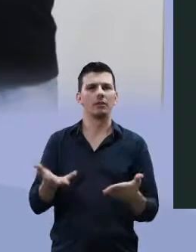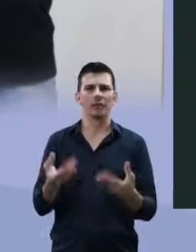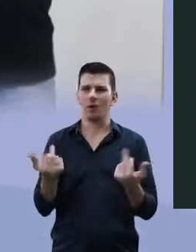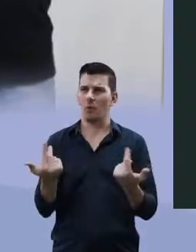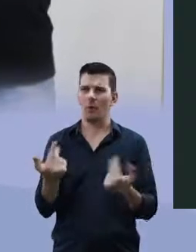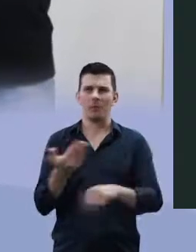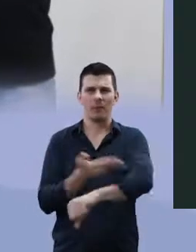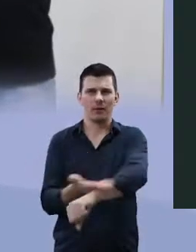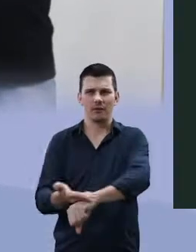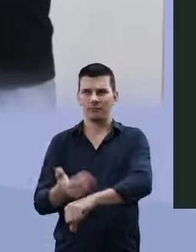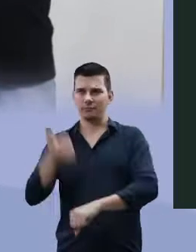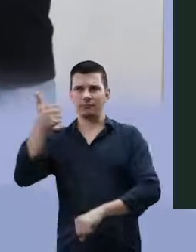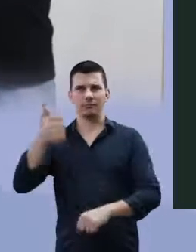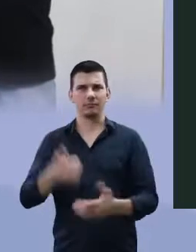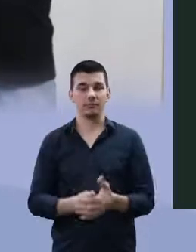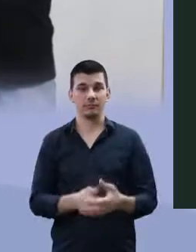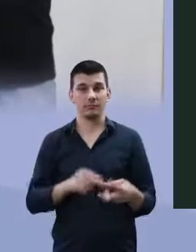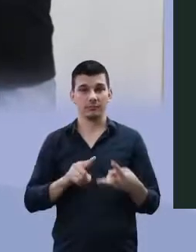né? Quer dizer,